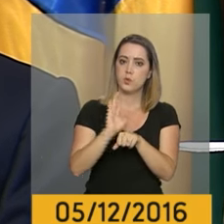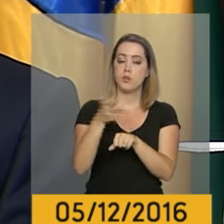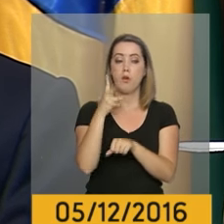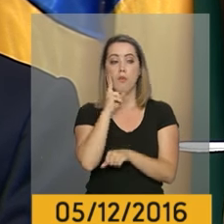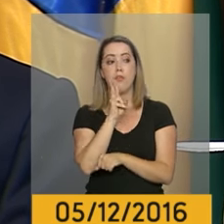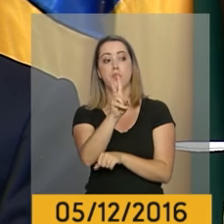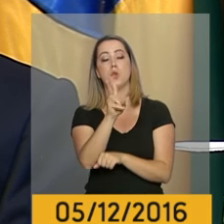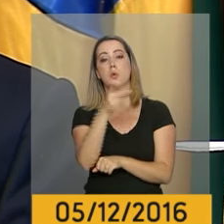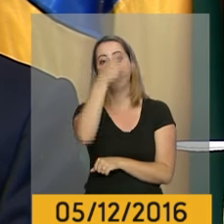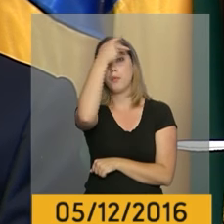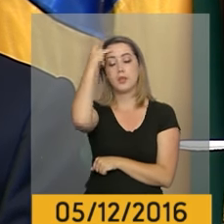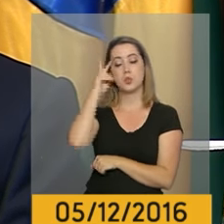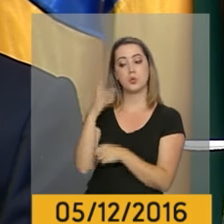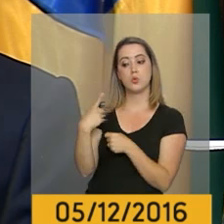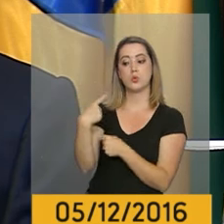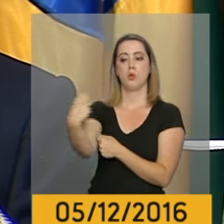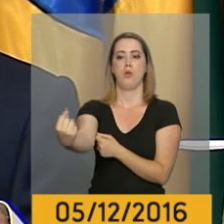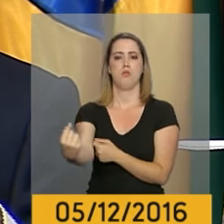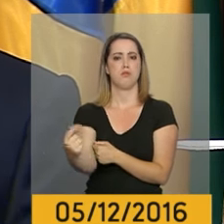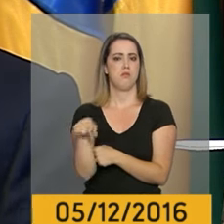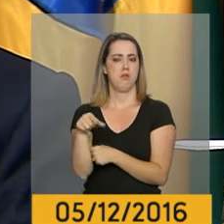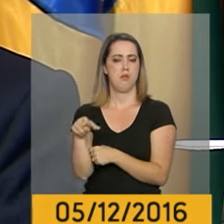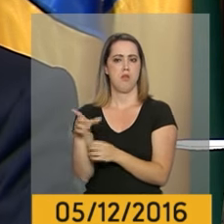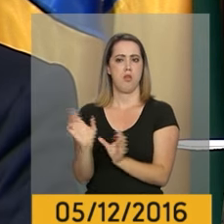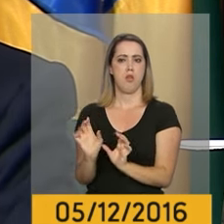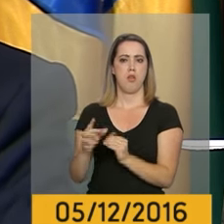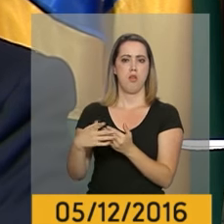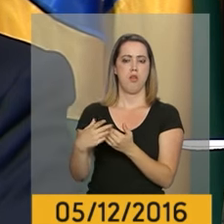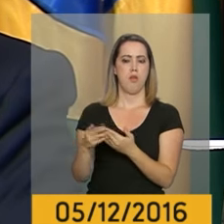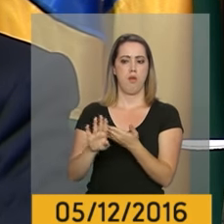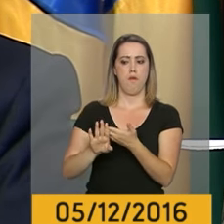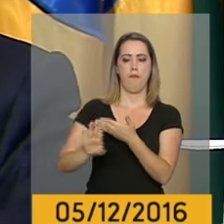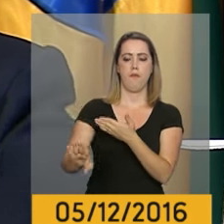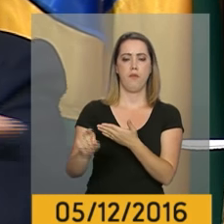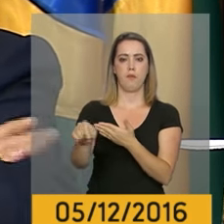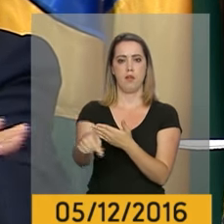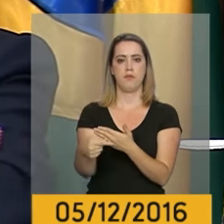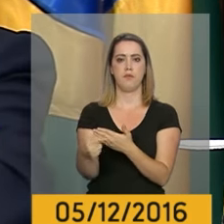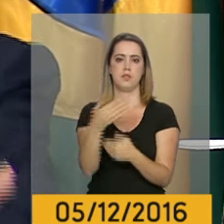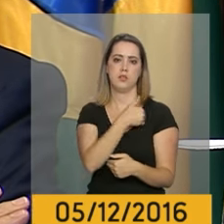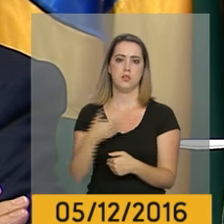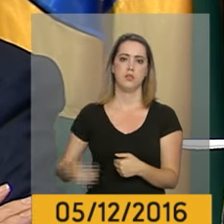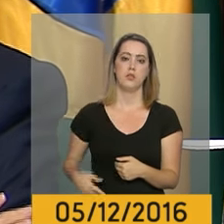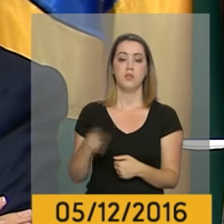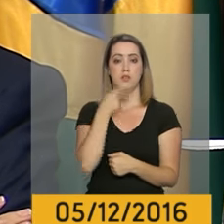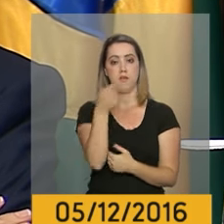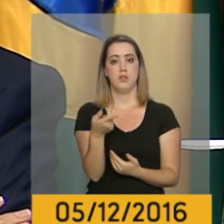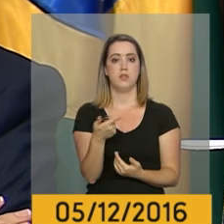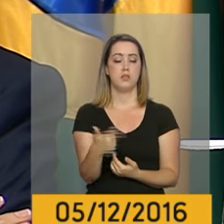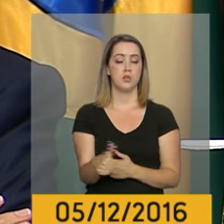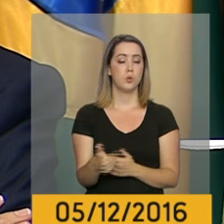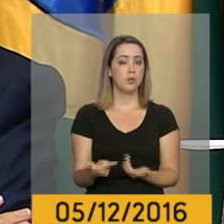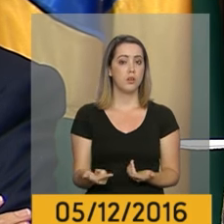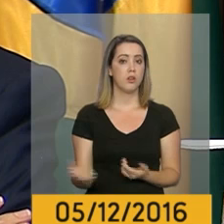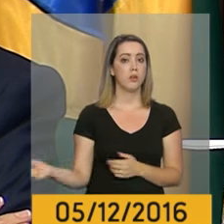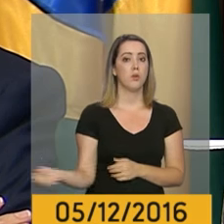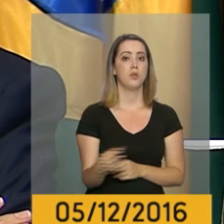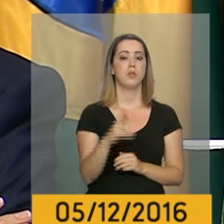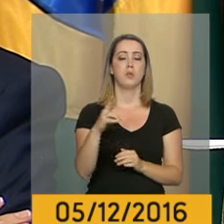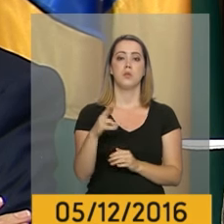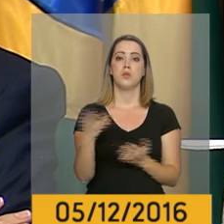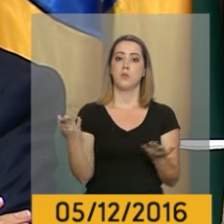de fora do governo, não é? dois deles dizendo com gráficos e mais gráficos que se não houvesse uma